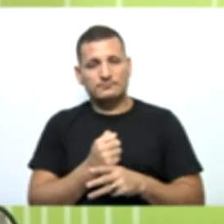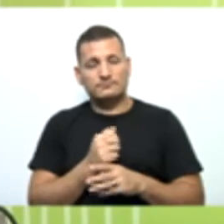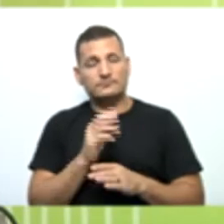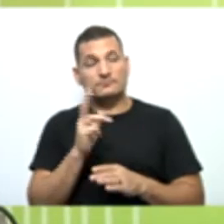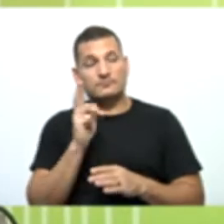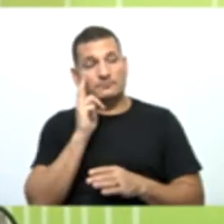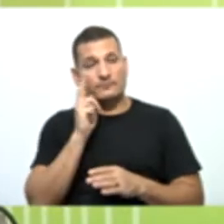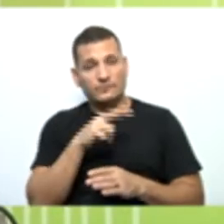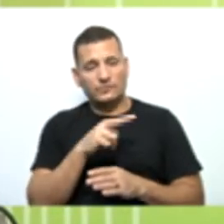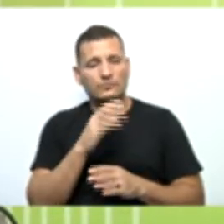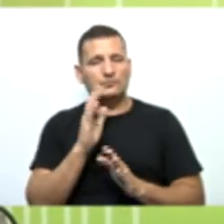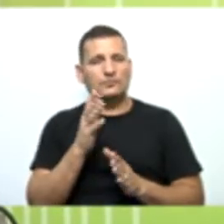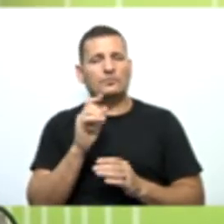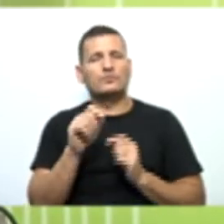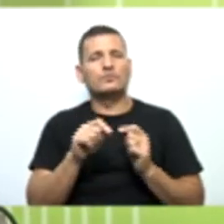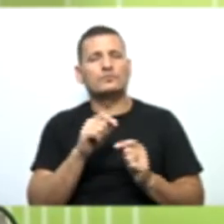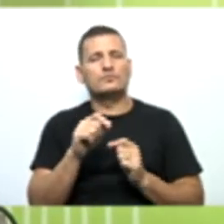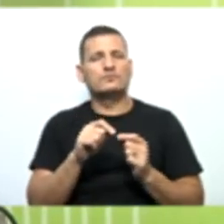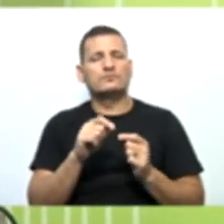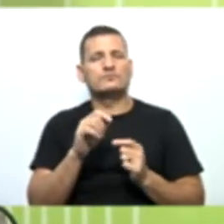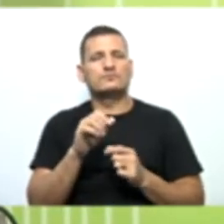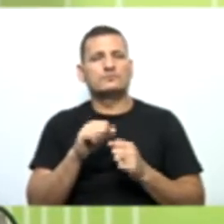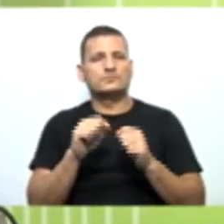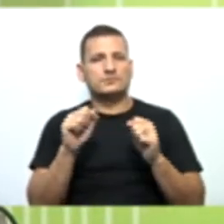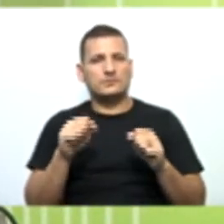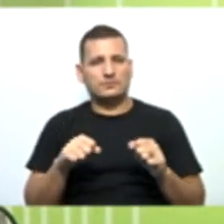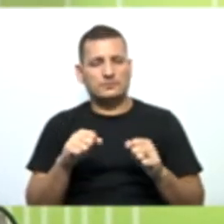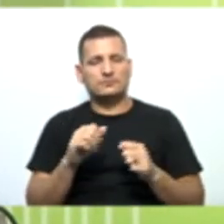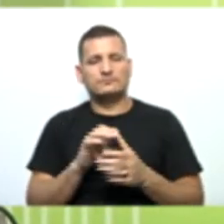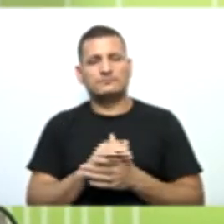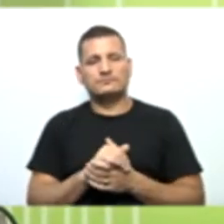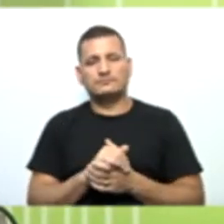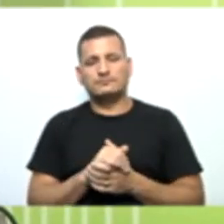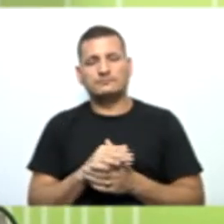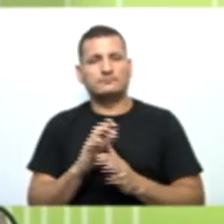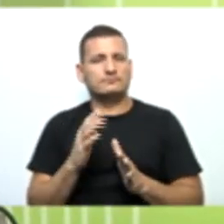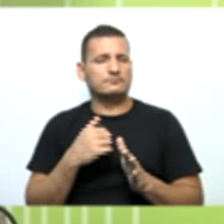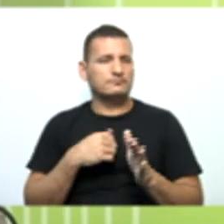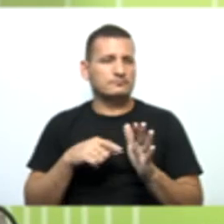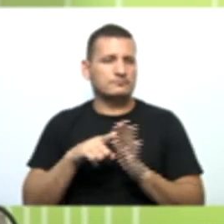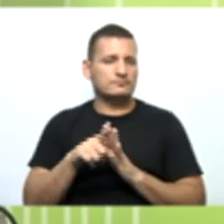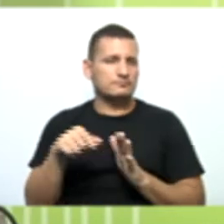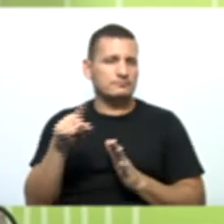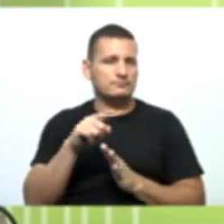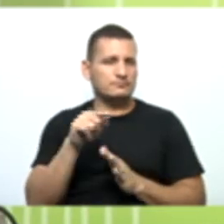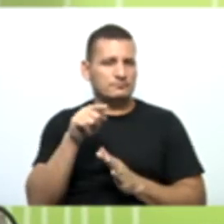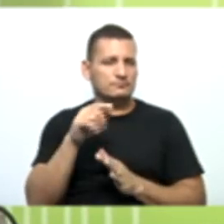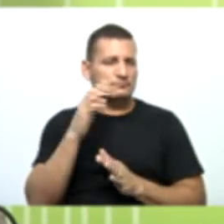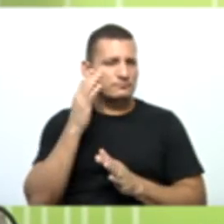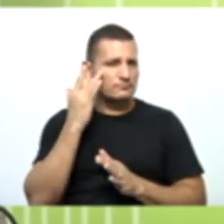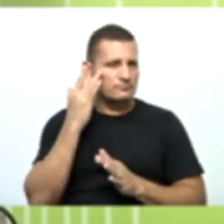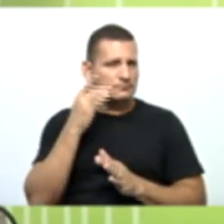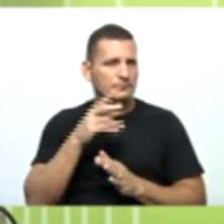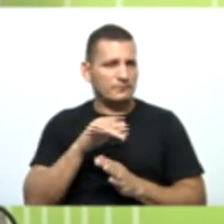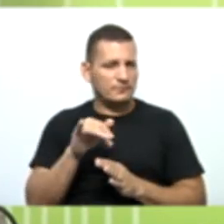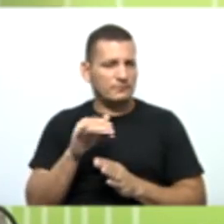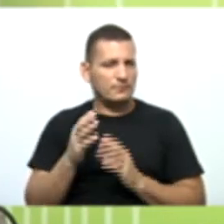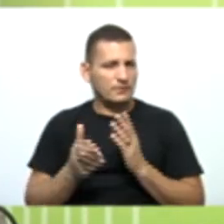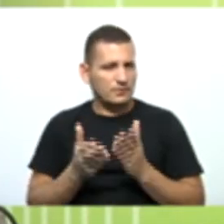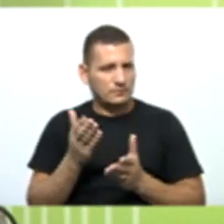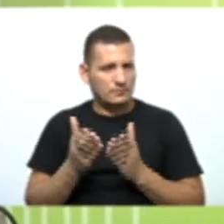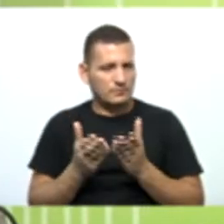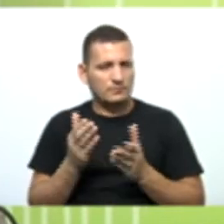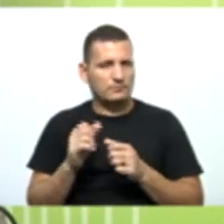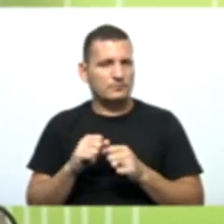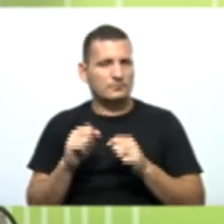as funcionalidades daquele sistema. E aí eu pergunto para você, você acha que vai atender a necessidade do sistema?